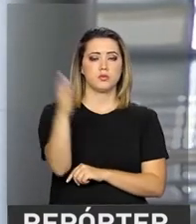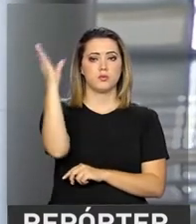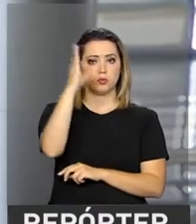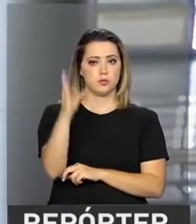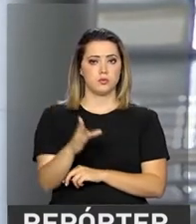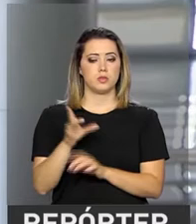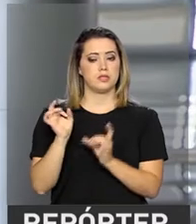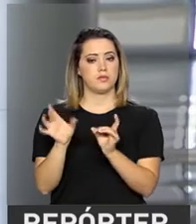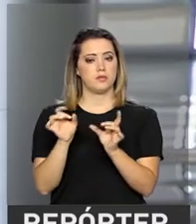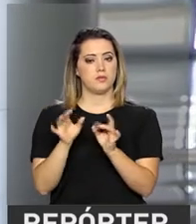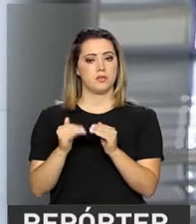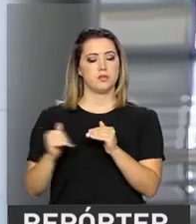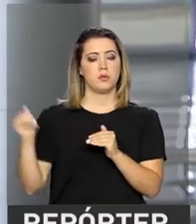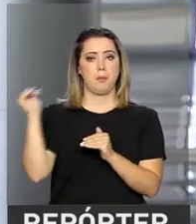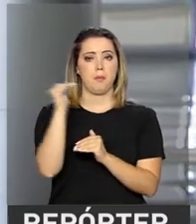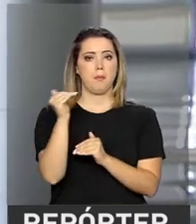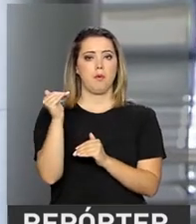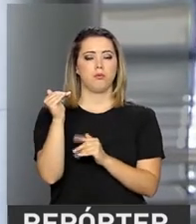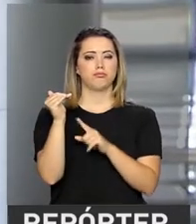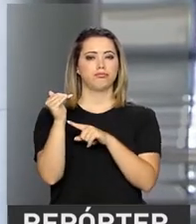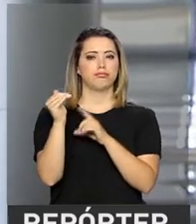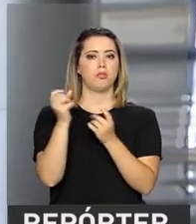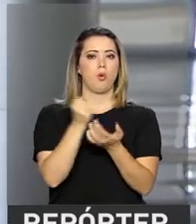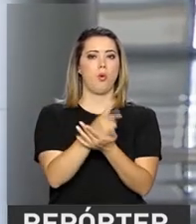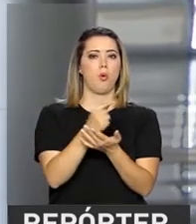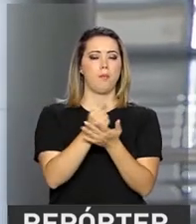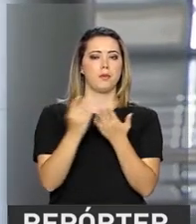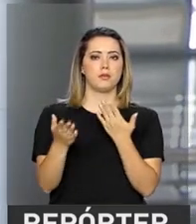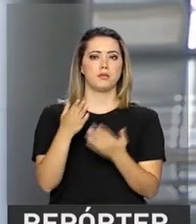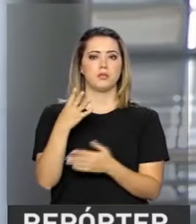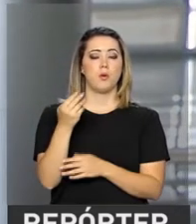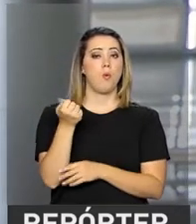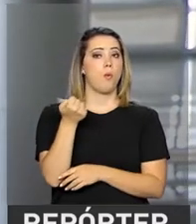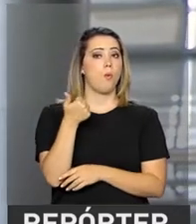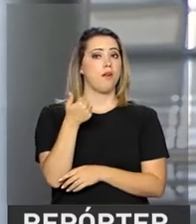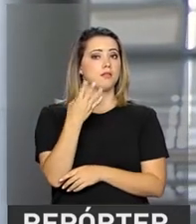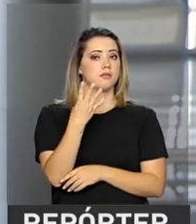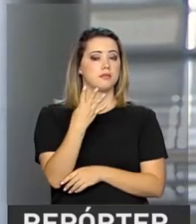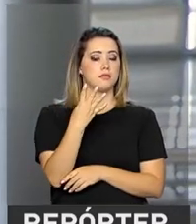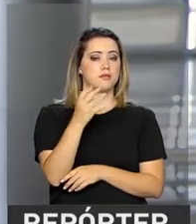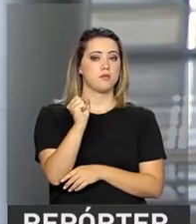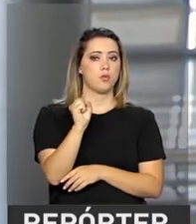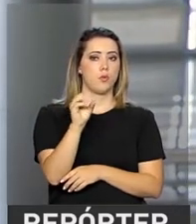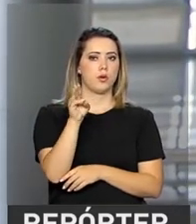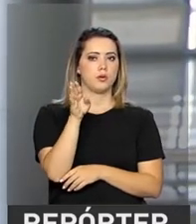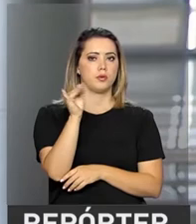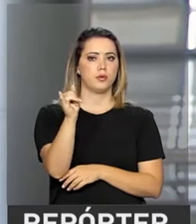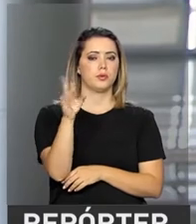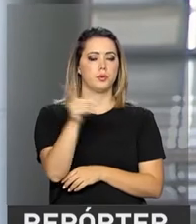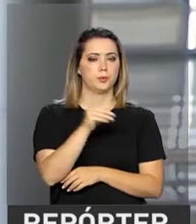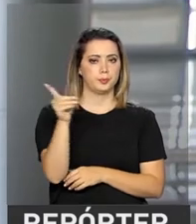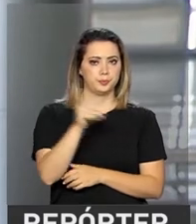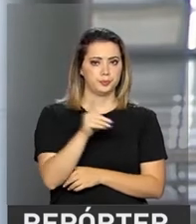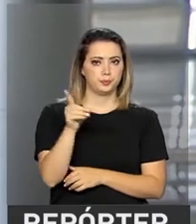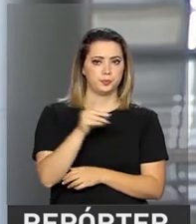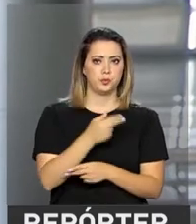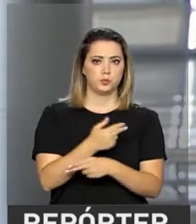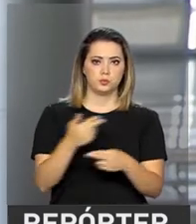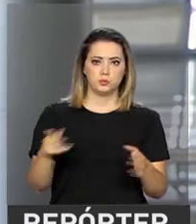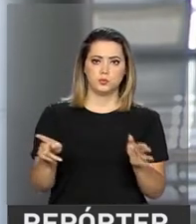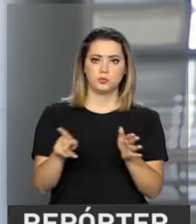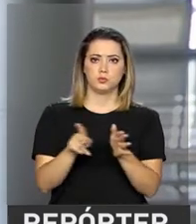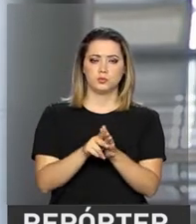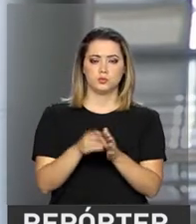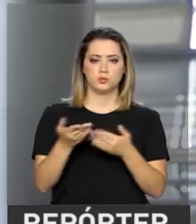Brasil vendeu mais do que comprou do exterior, quase 48 bilhões de dólares em bens,